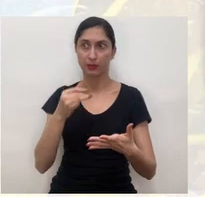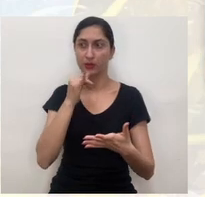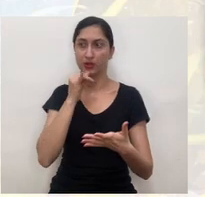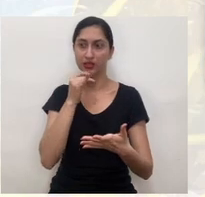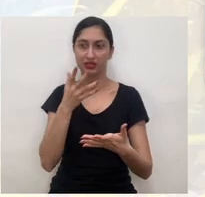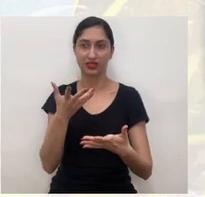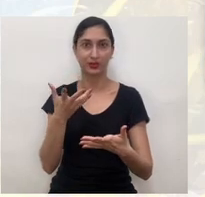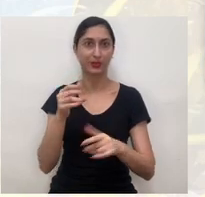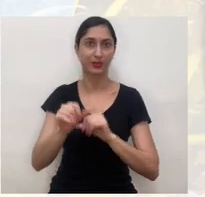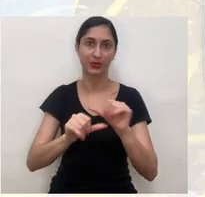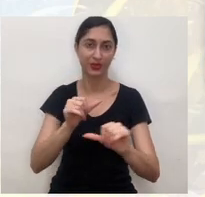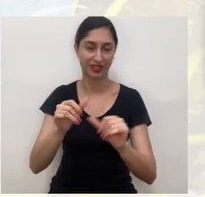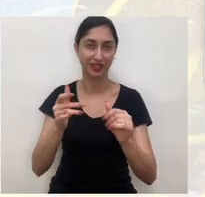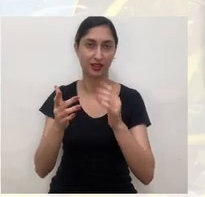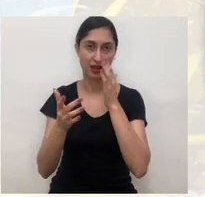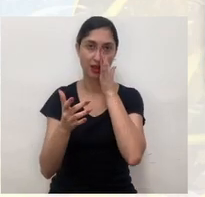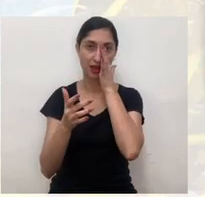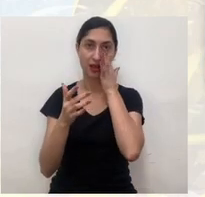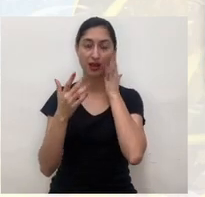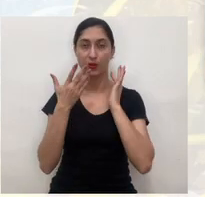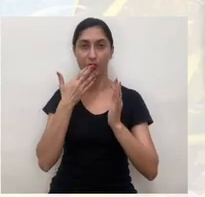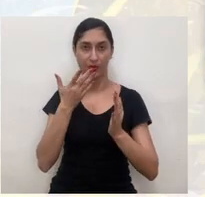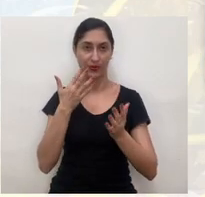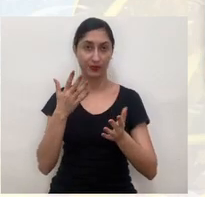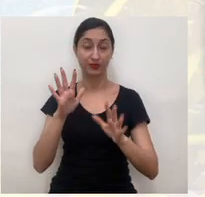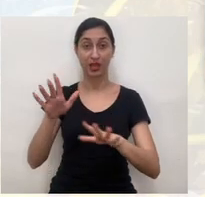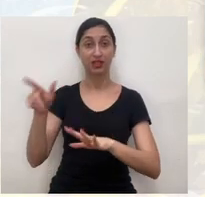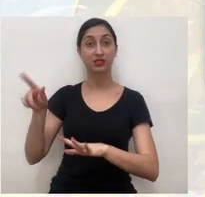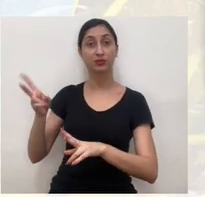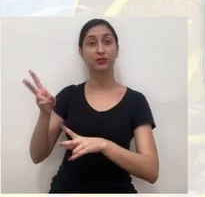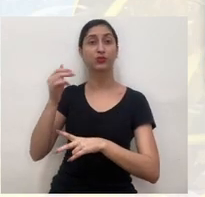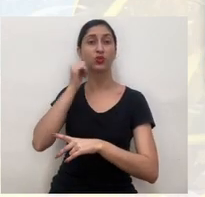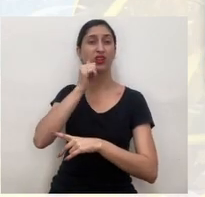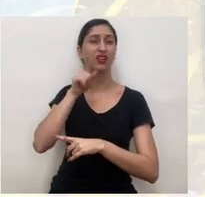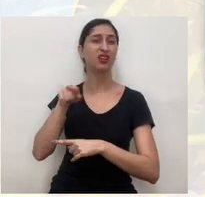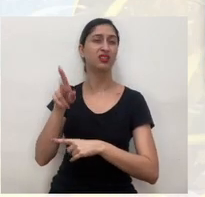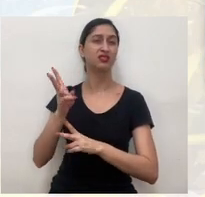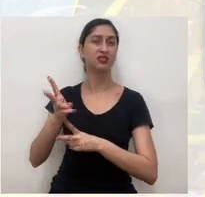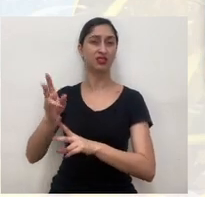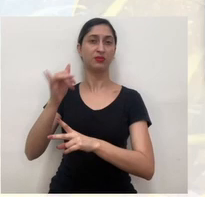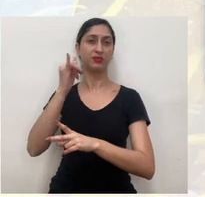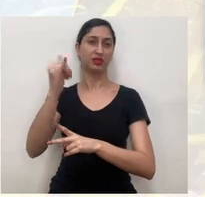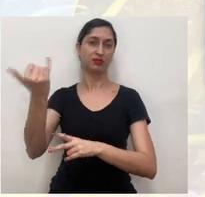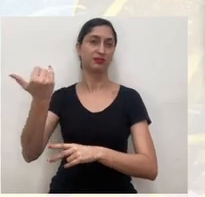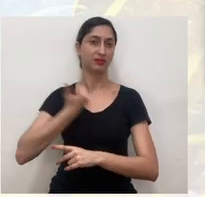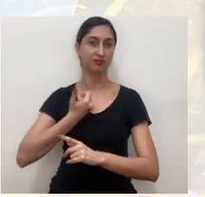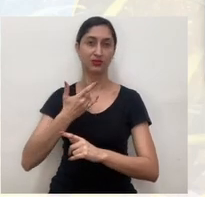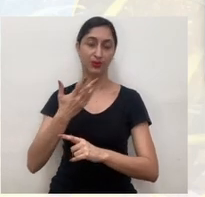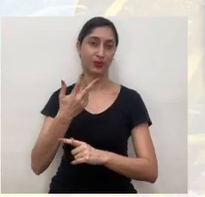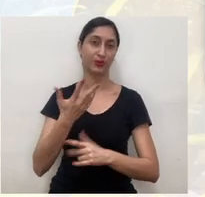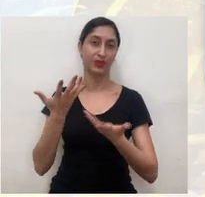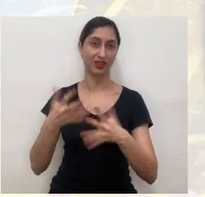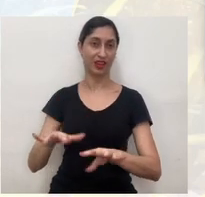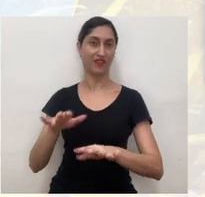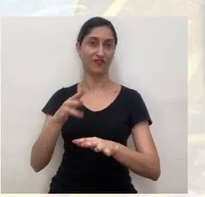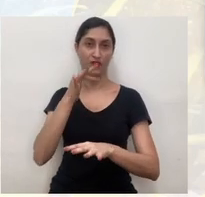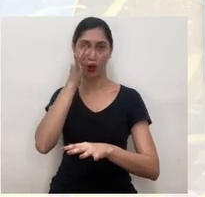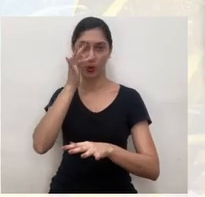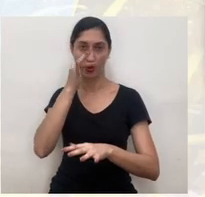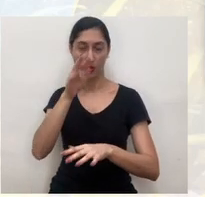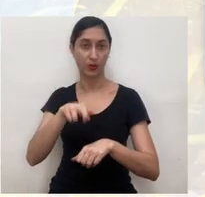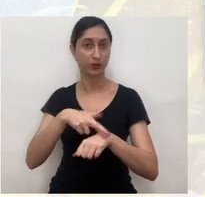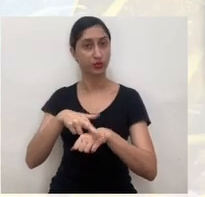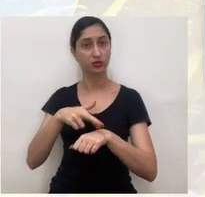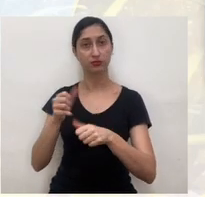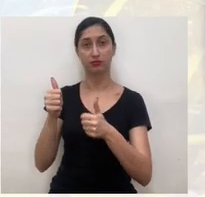paleta de cor. Mas ela, desde o começo, ela falou, eu não gostaria de ter flores roxas. É uma interferência aceitável. Tem outros que não